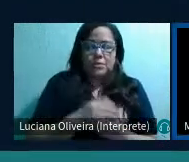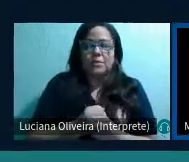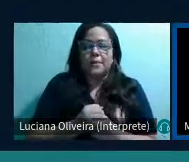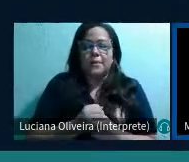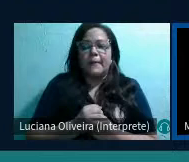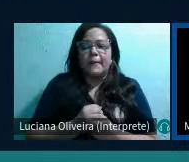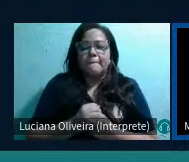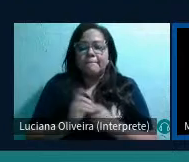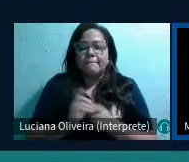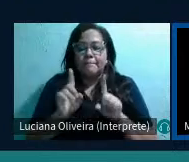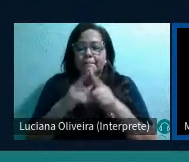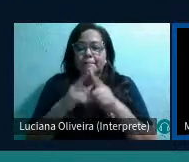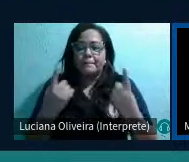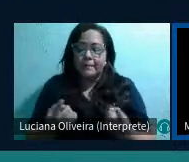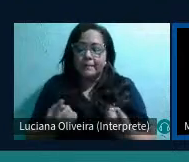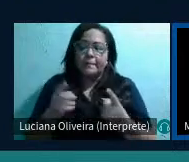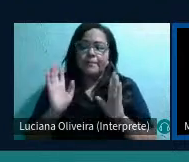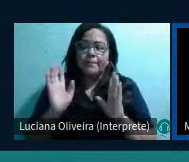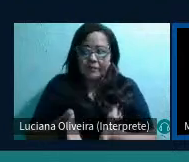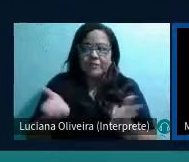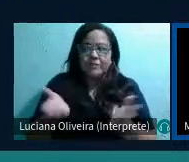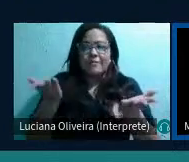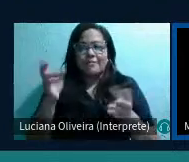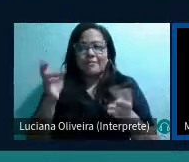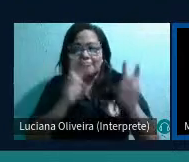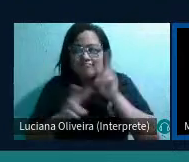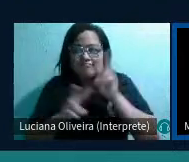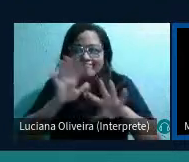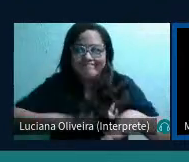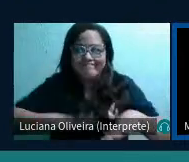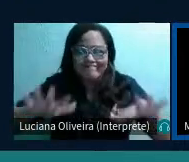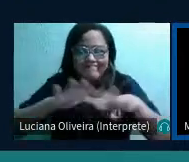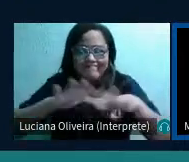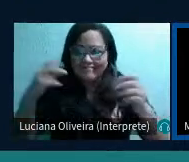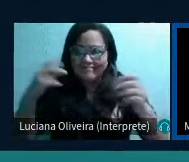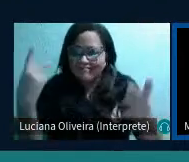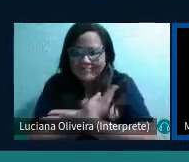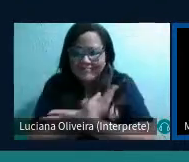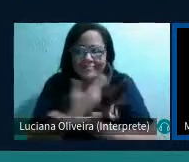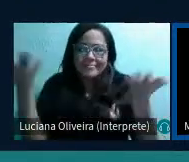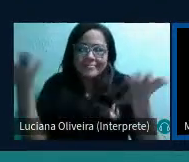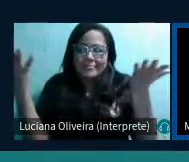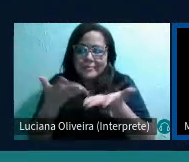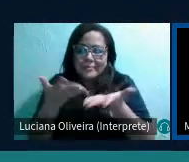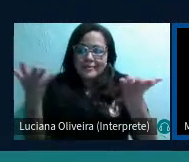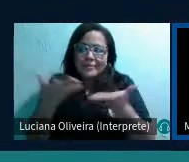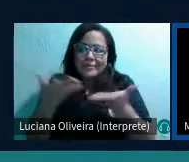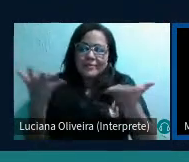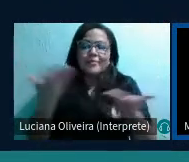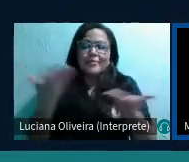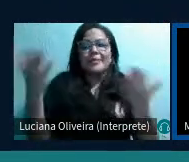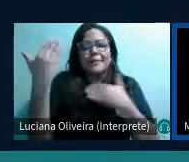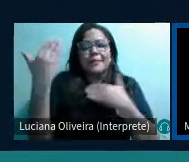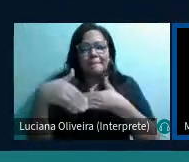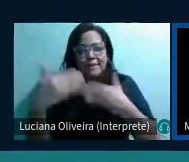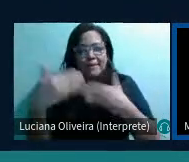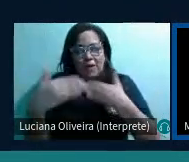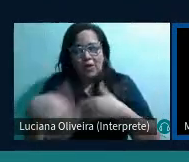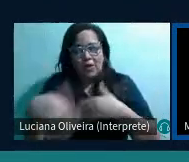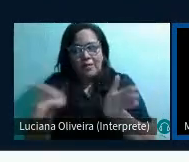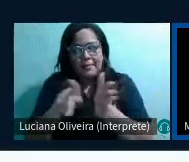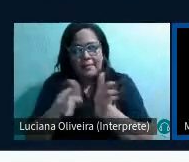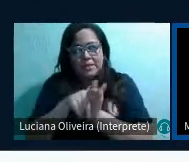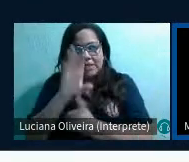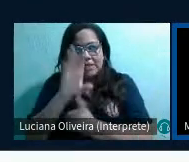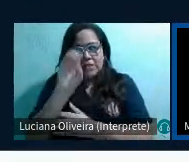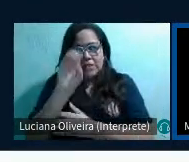falar um pouquinho das provas, né? As provas da OBR teórica. Lembrando que o que a gente falou aqui anteriormente vai